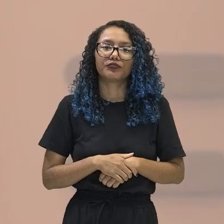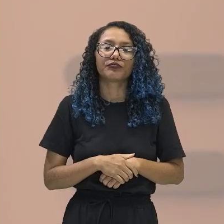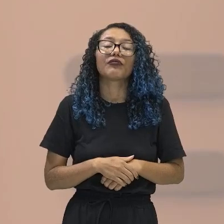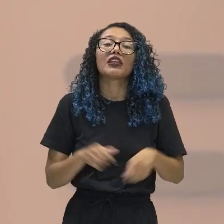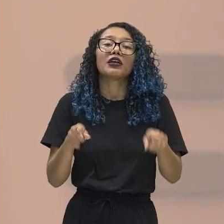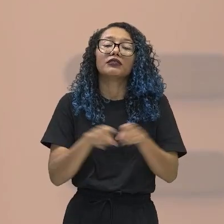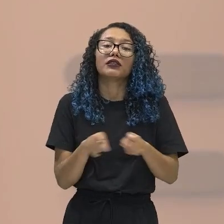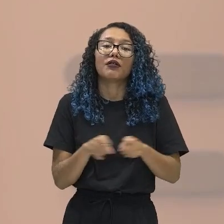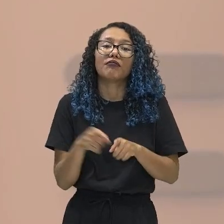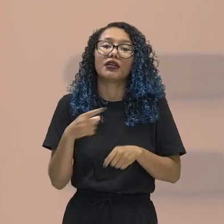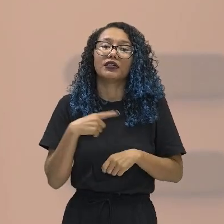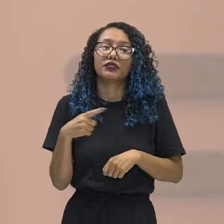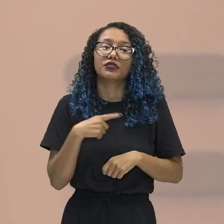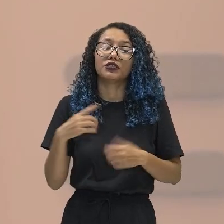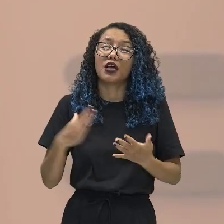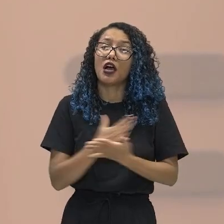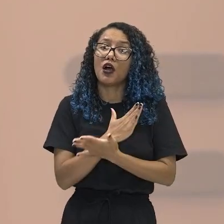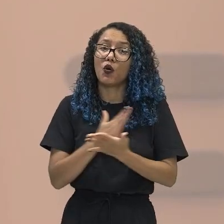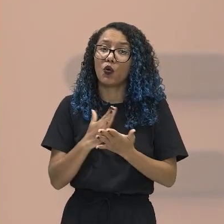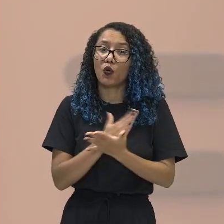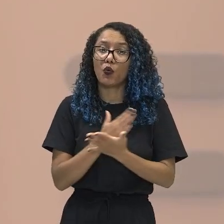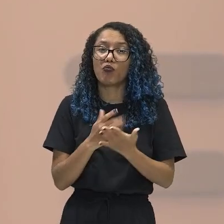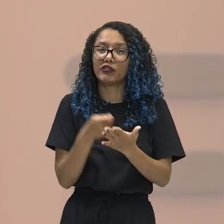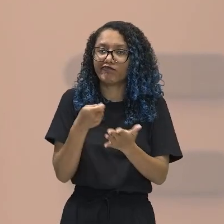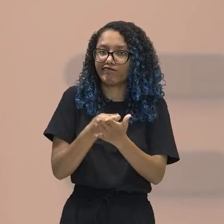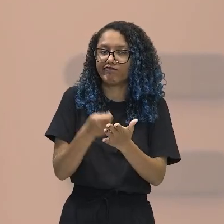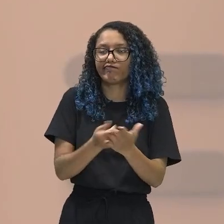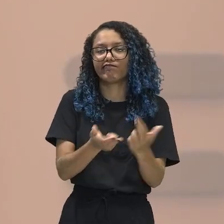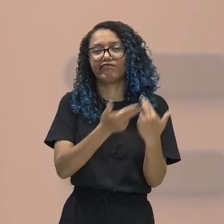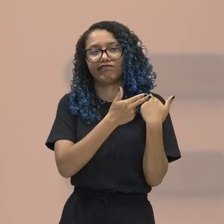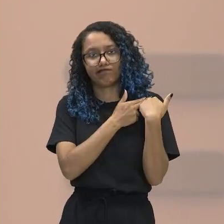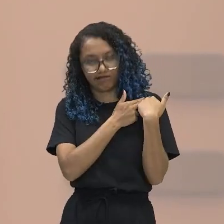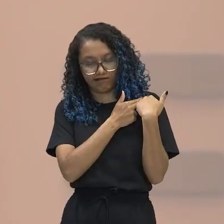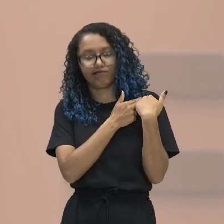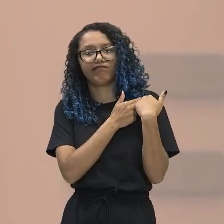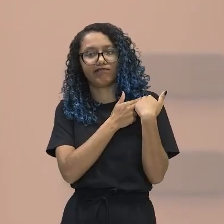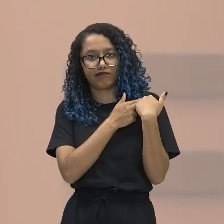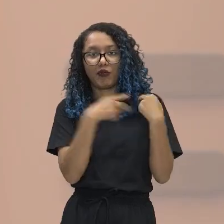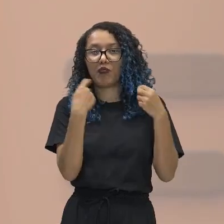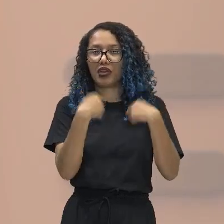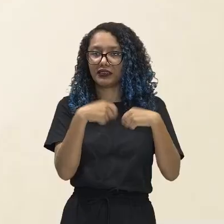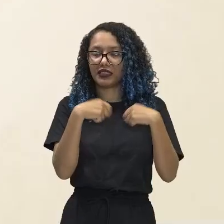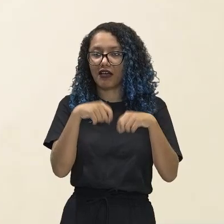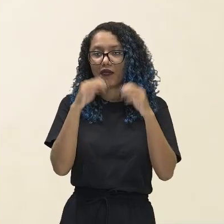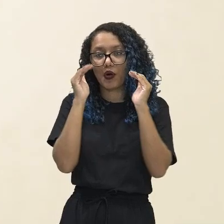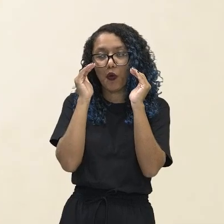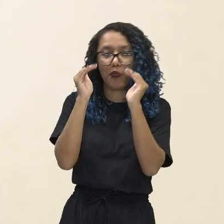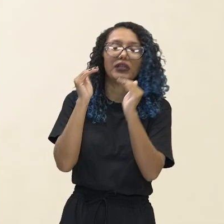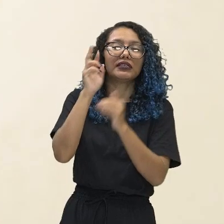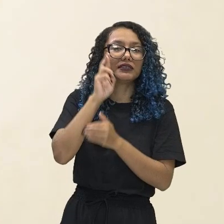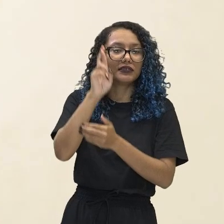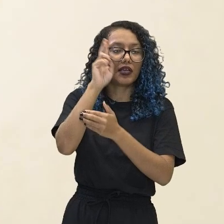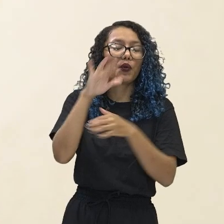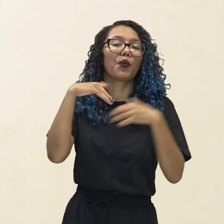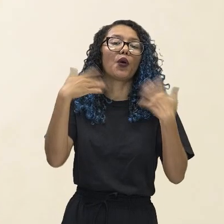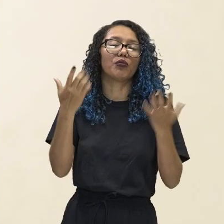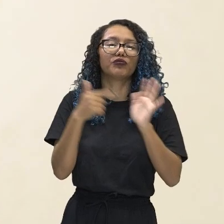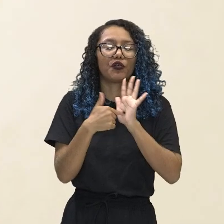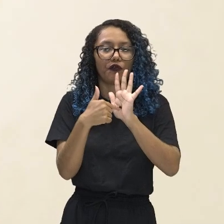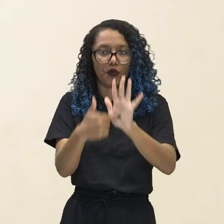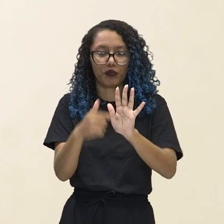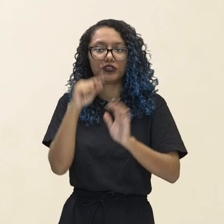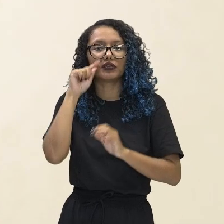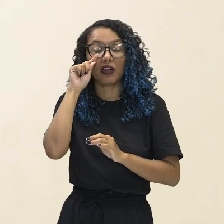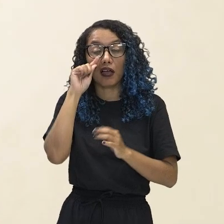feudal, tinha algumas obrigações para com o seu senhor. Vamos então dar uma olhada nessas obrigações